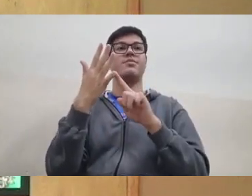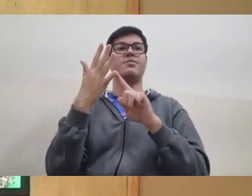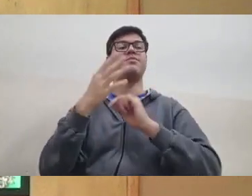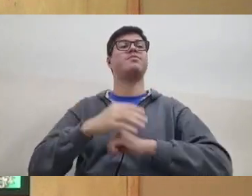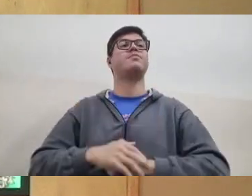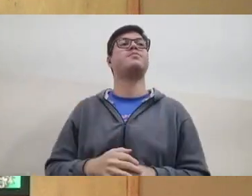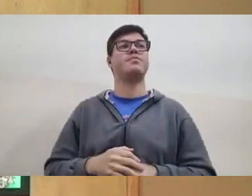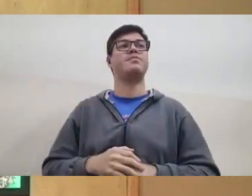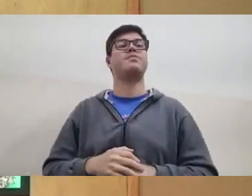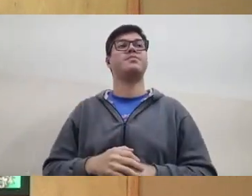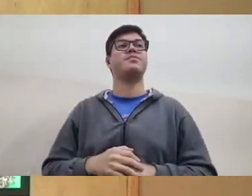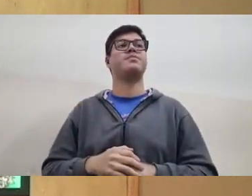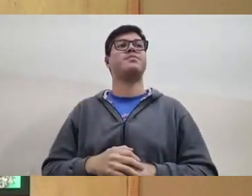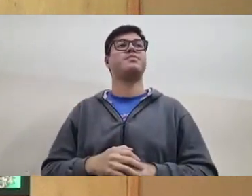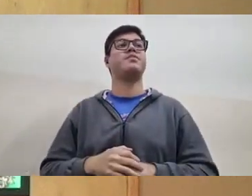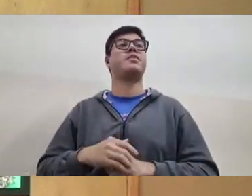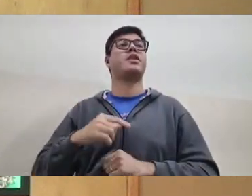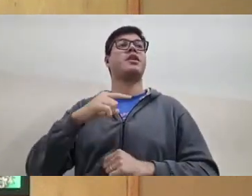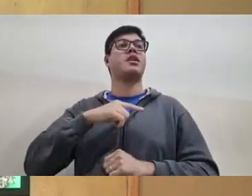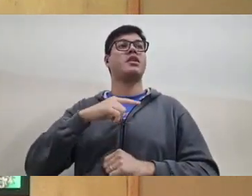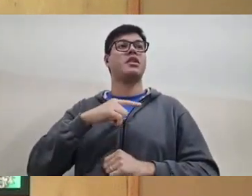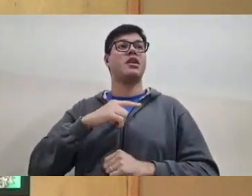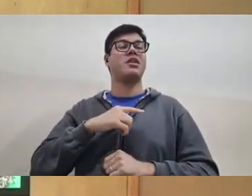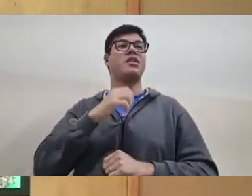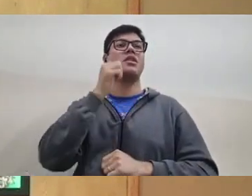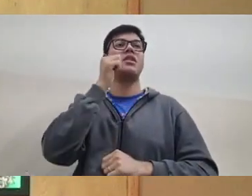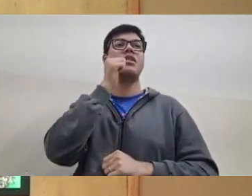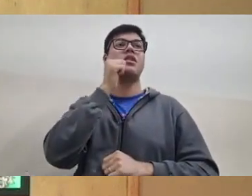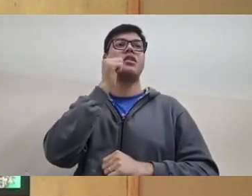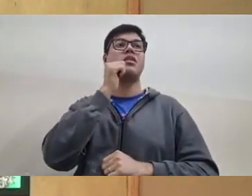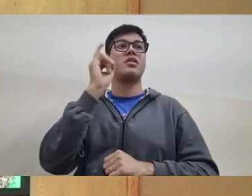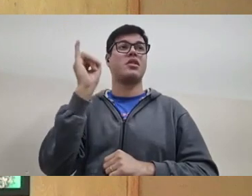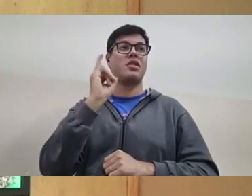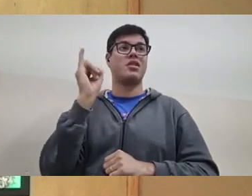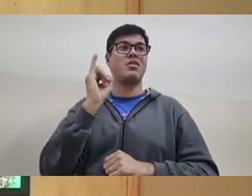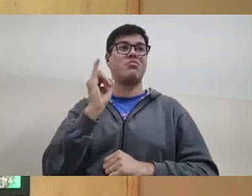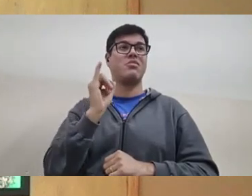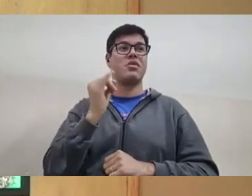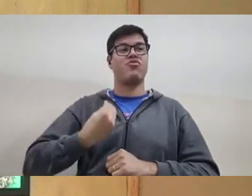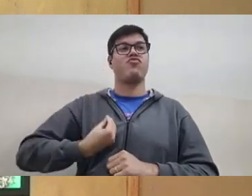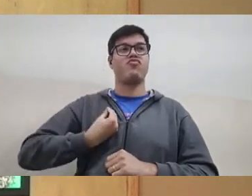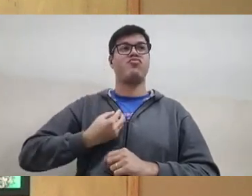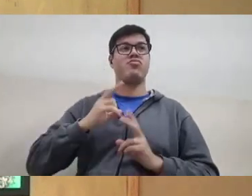eu minha irmã é vivo ainda mas o meu irmão infelizmente